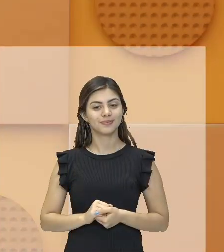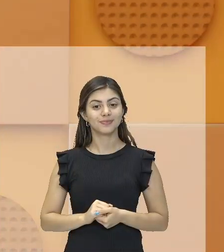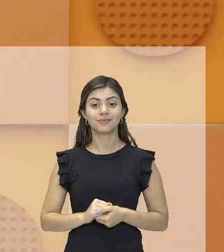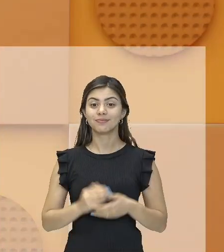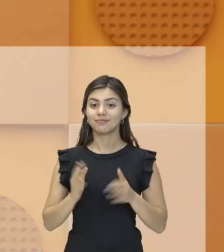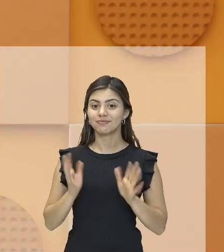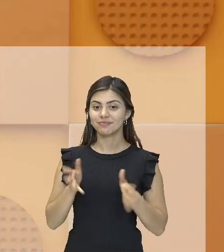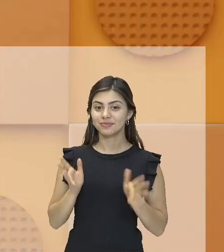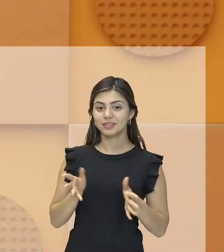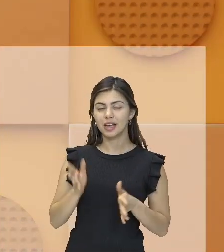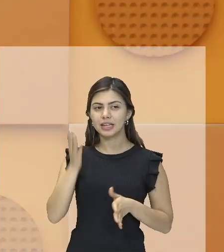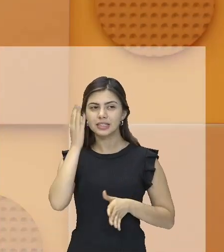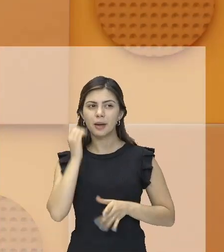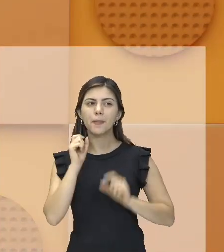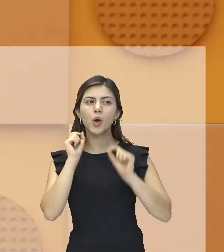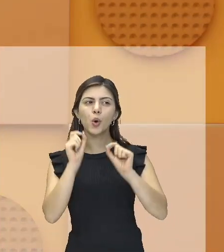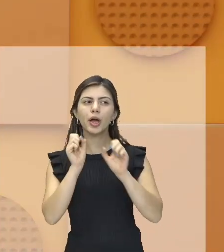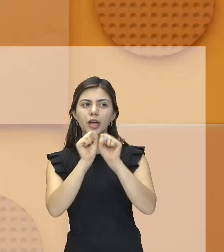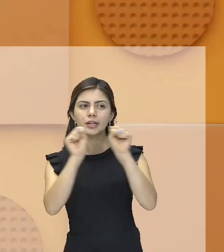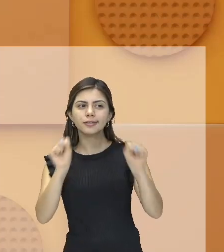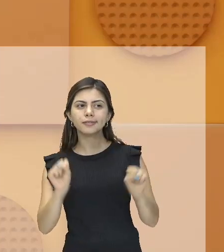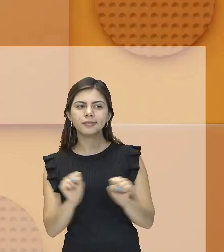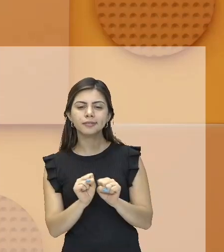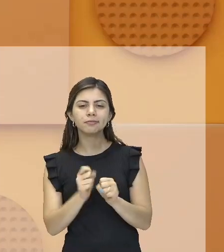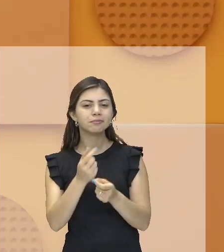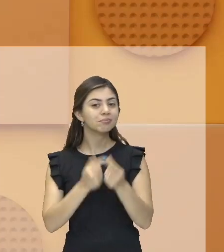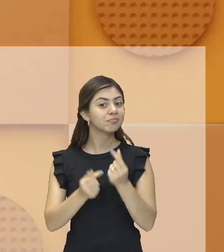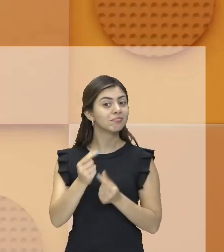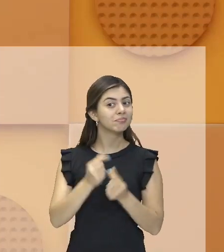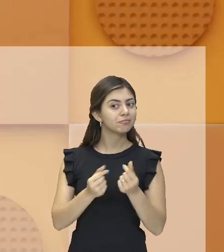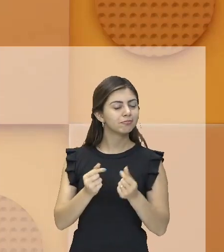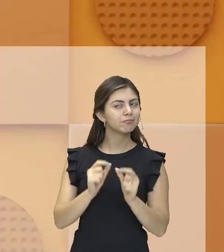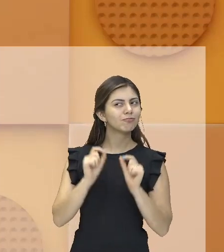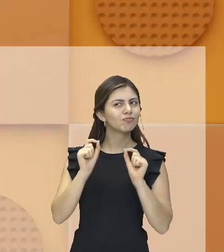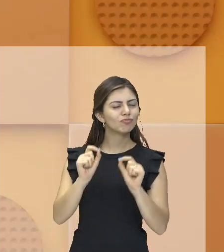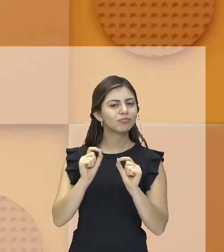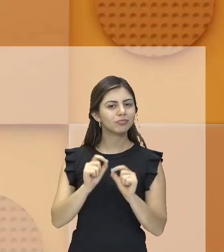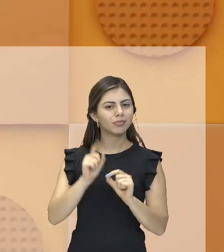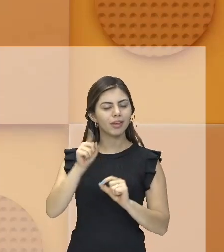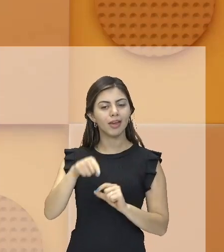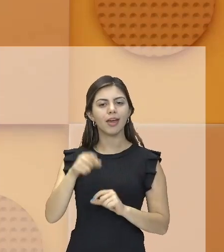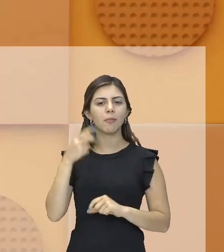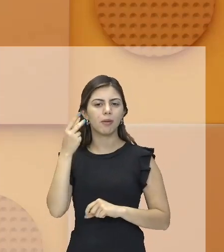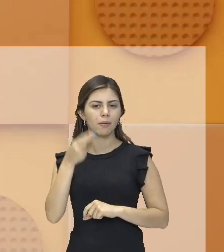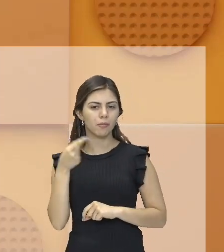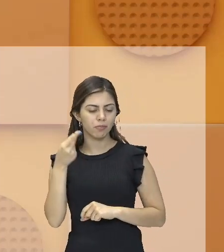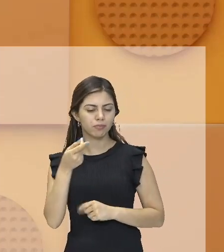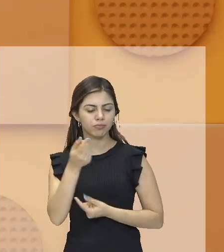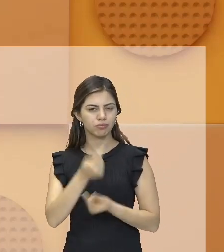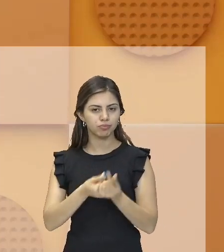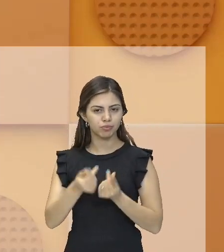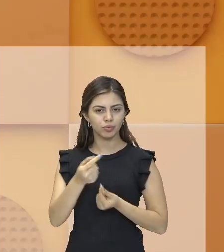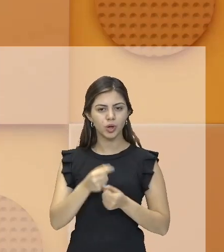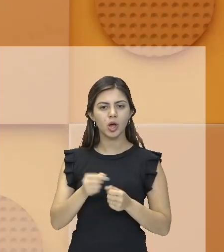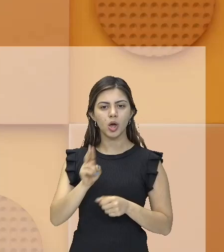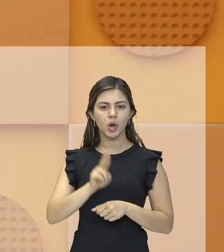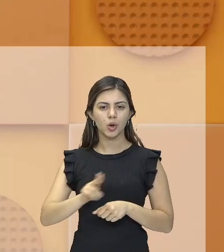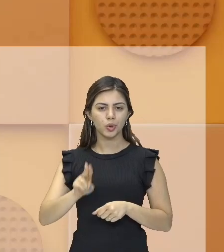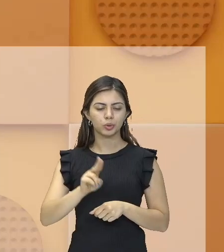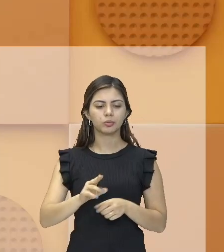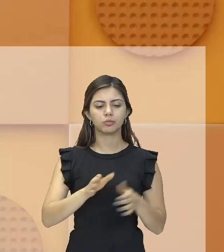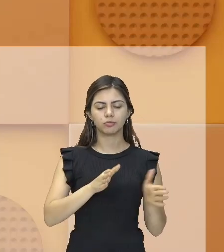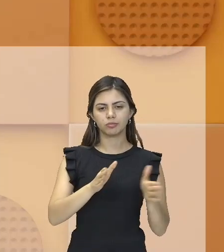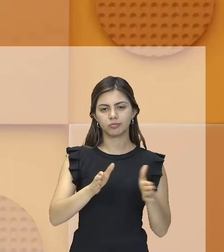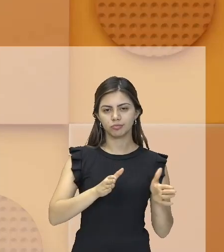Preparados para saber o que é o mercantilismo, né? Mercantilismo é uma política econômica utilizada ali durante o